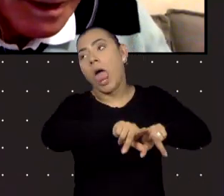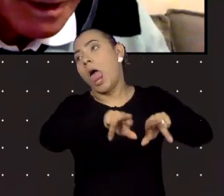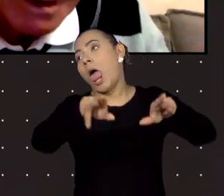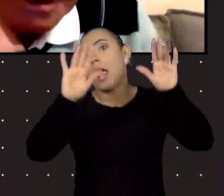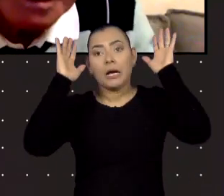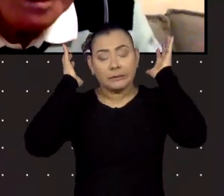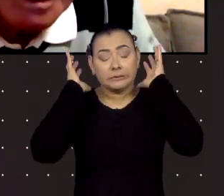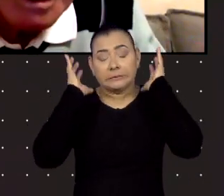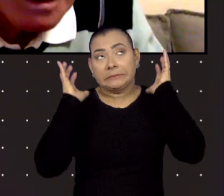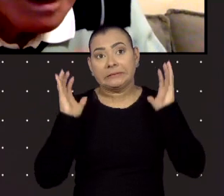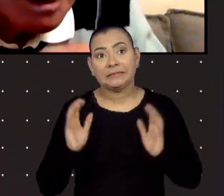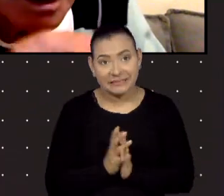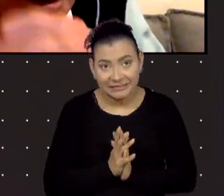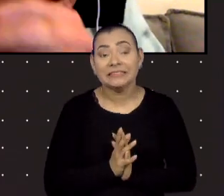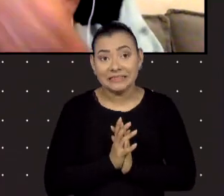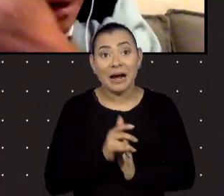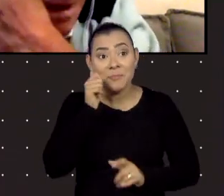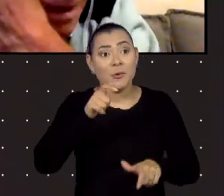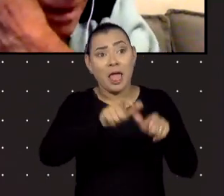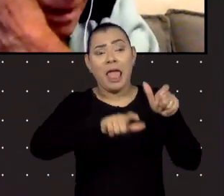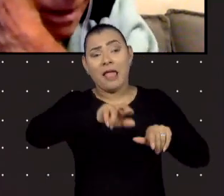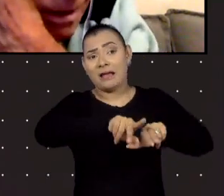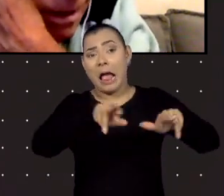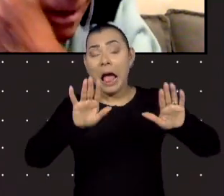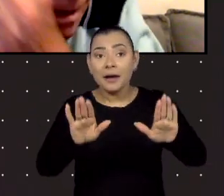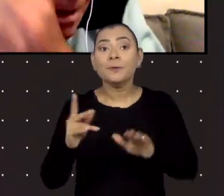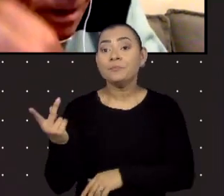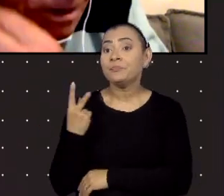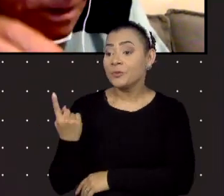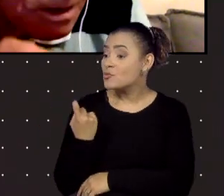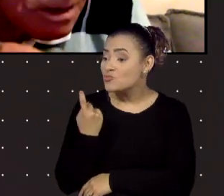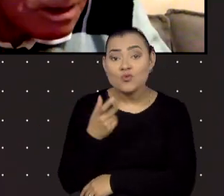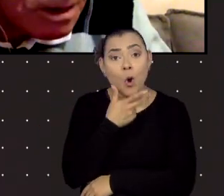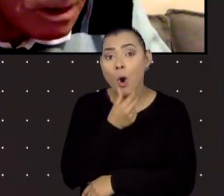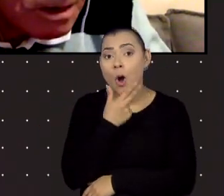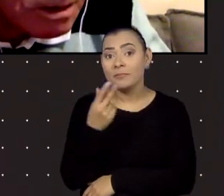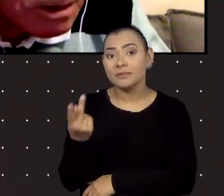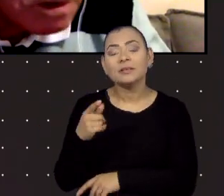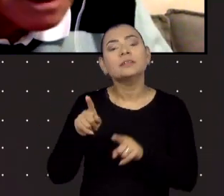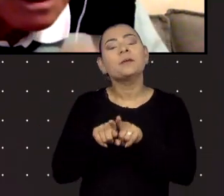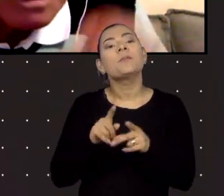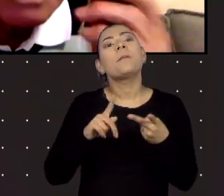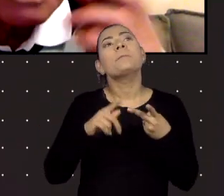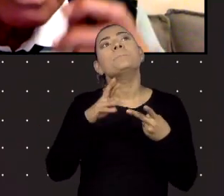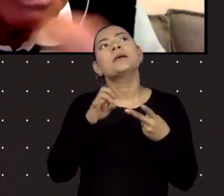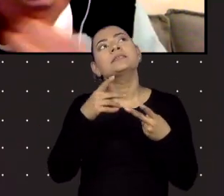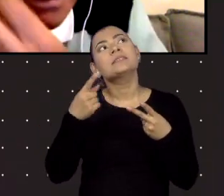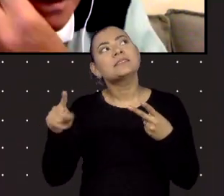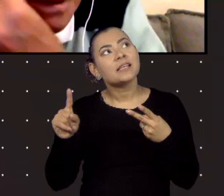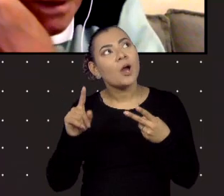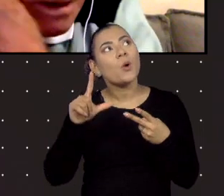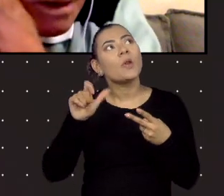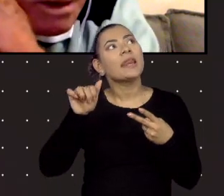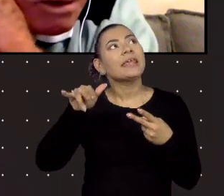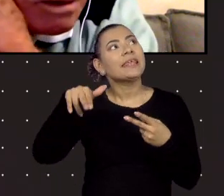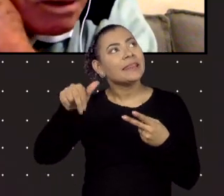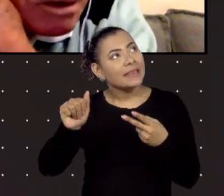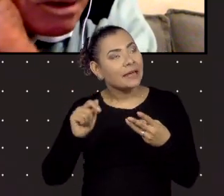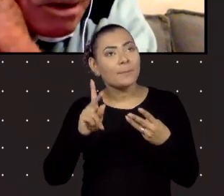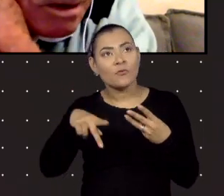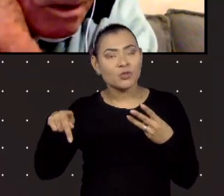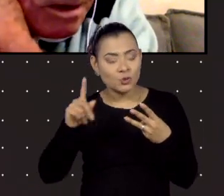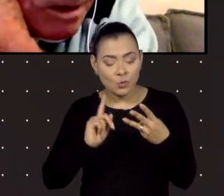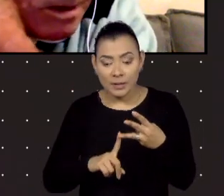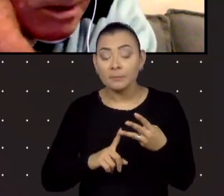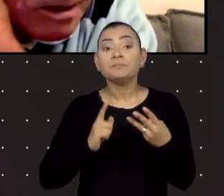todas mulheres. Aí depois veio o tempo da pensão da Nona Nina, depois veio o tempo que você começou a